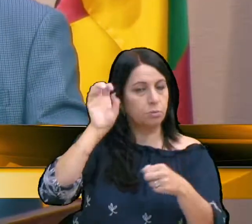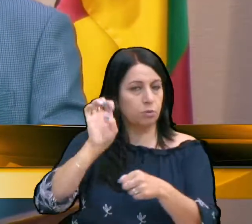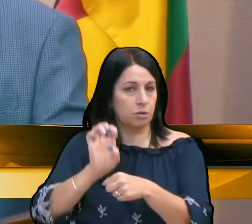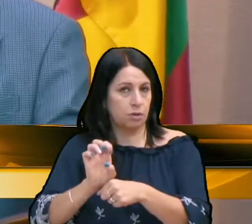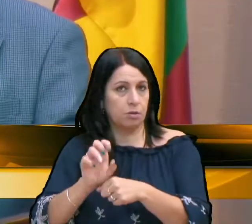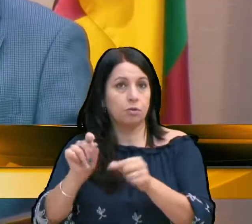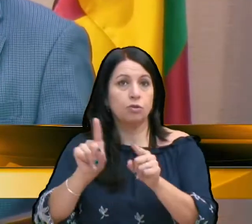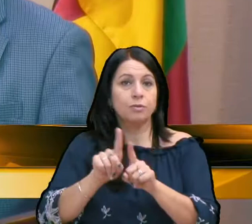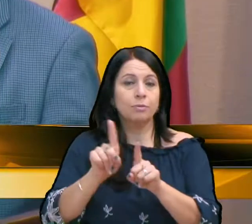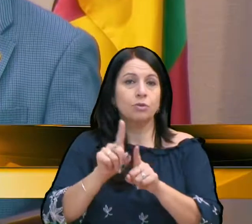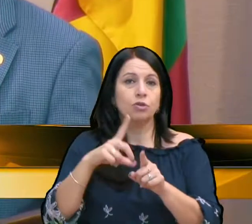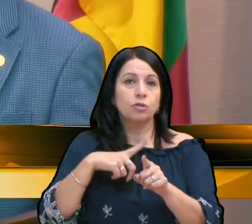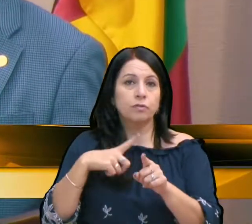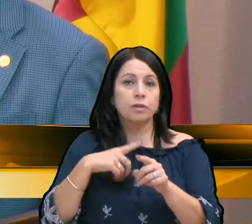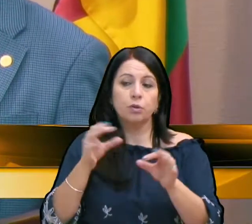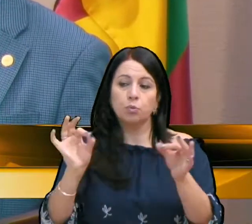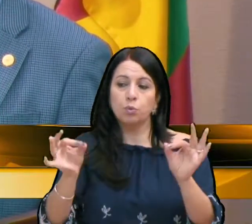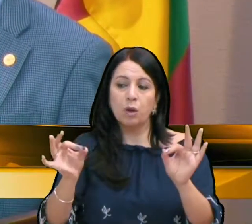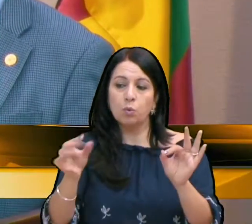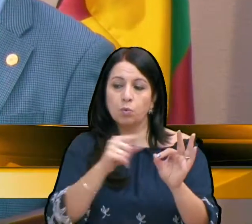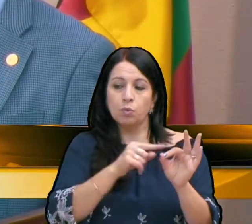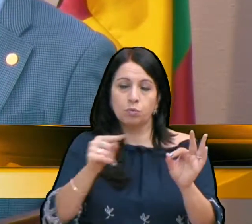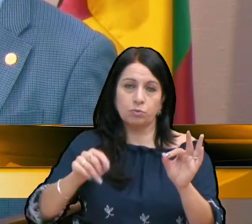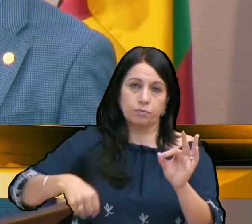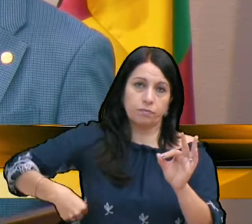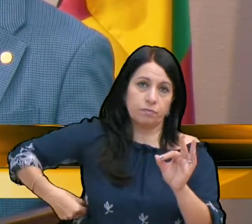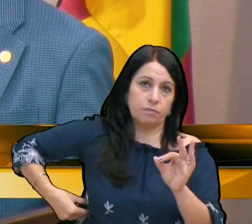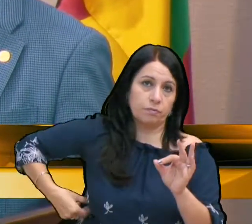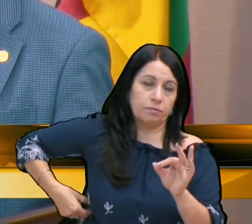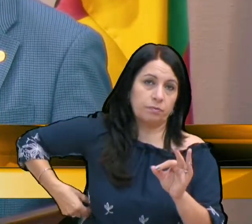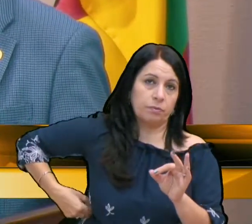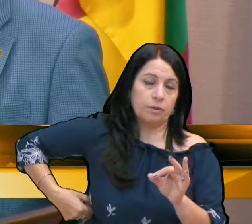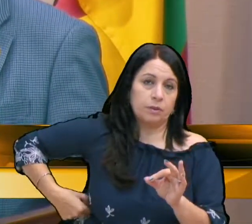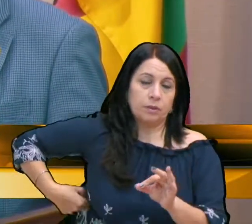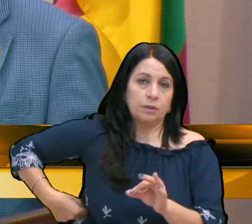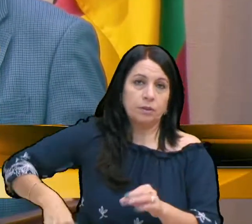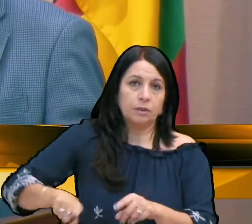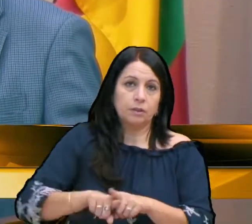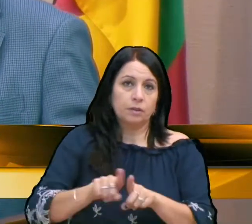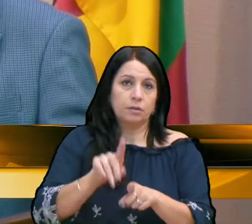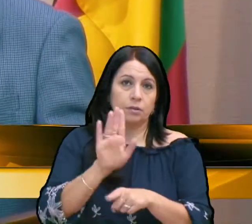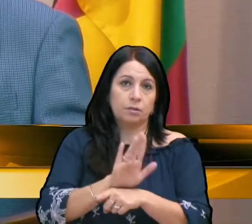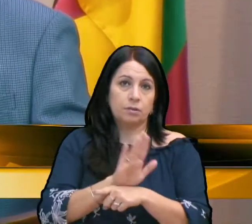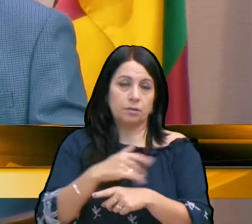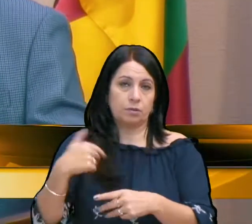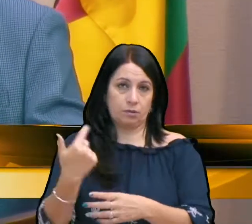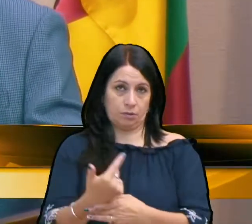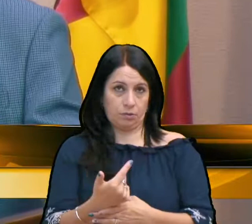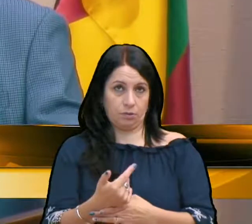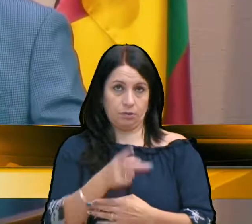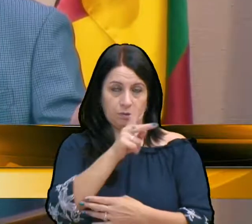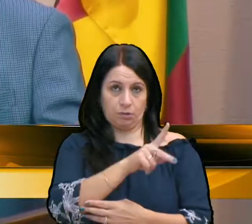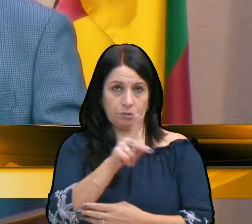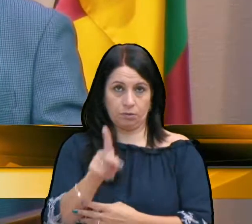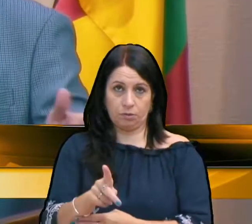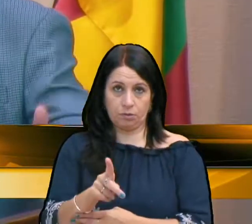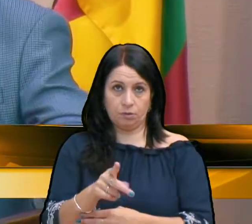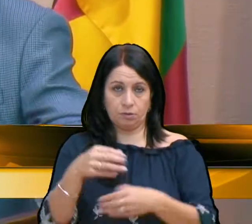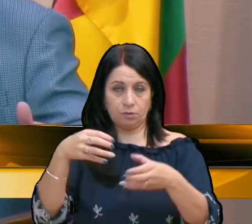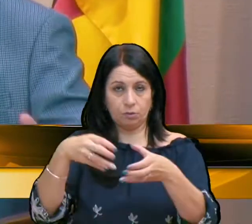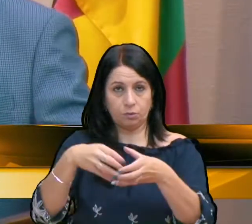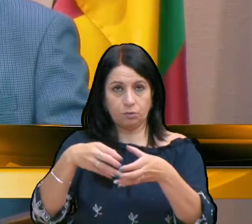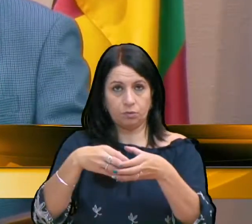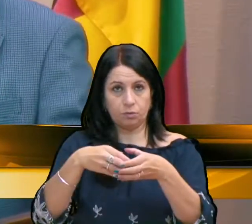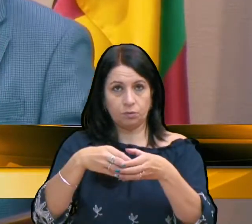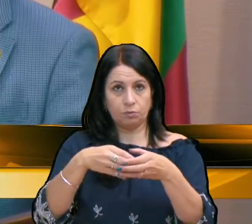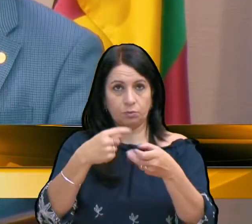e tiveram um acordo de cooperação, de cedência de professores da rede municipal